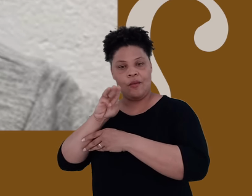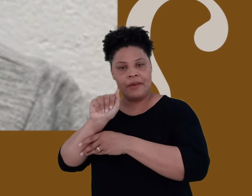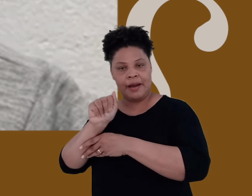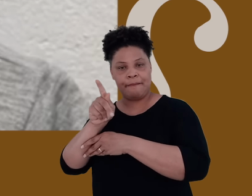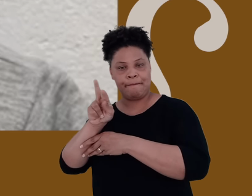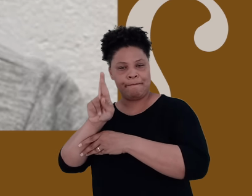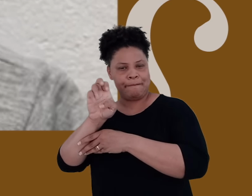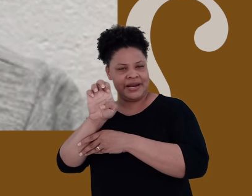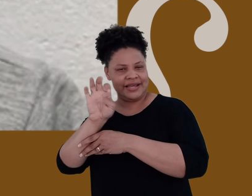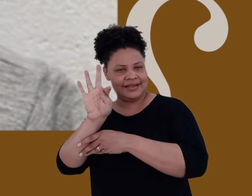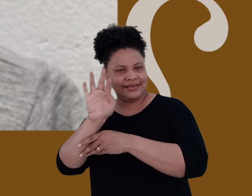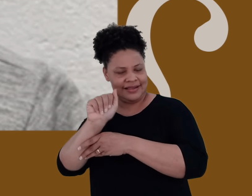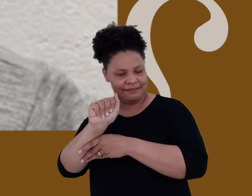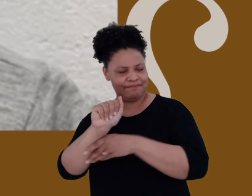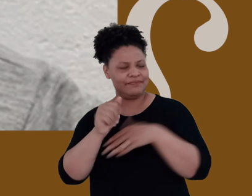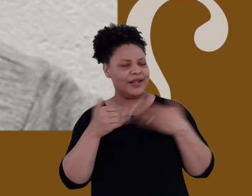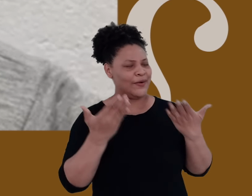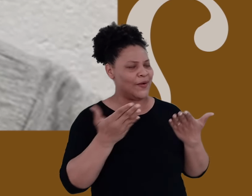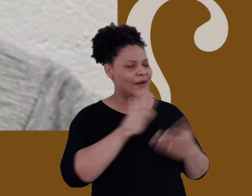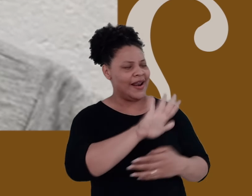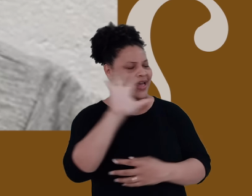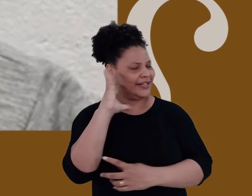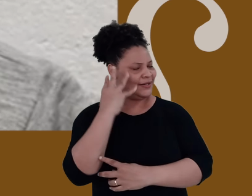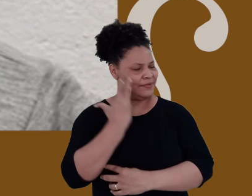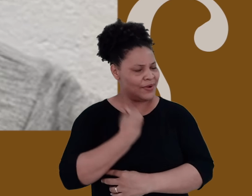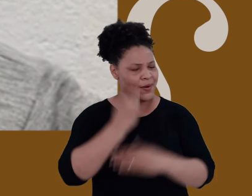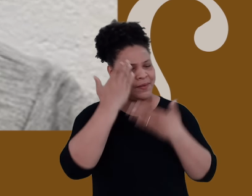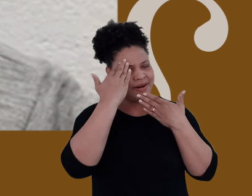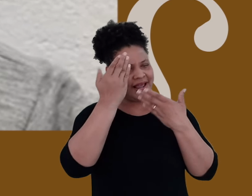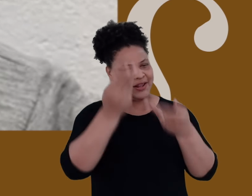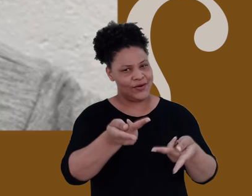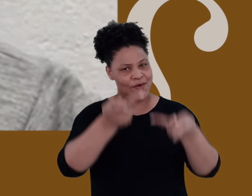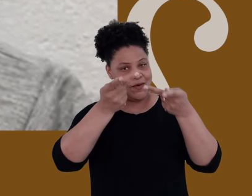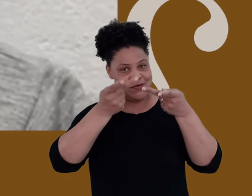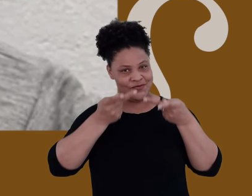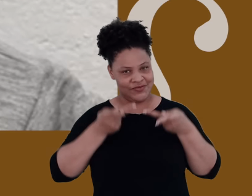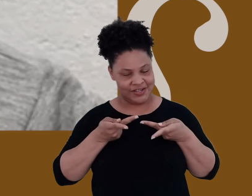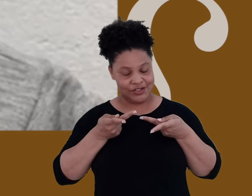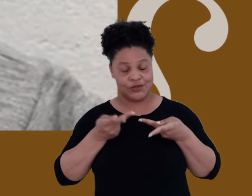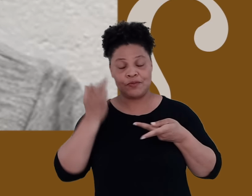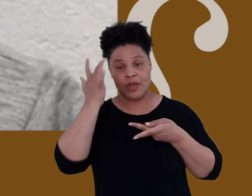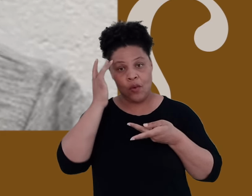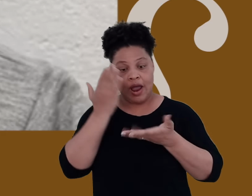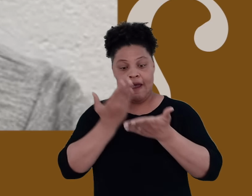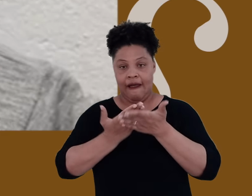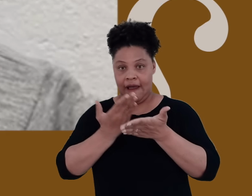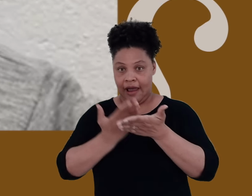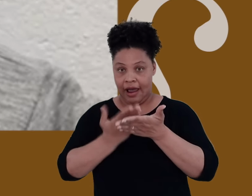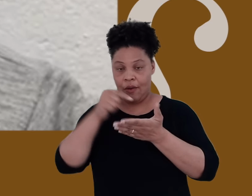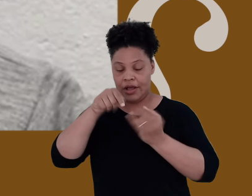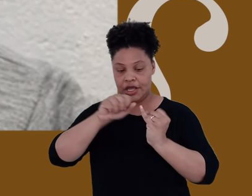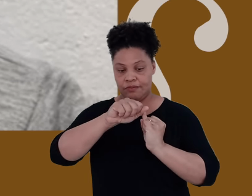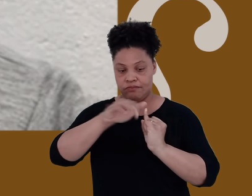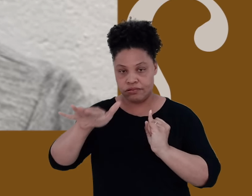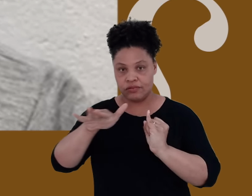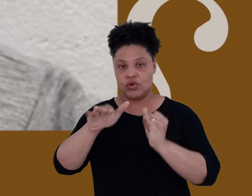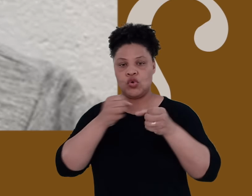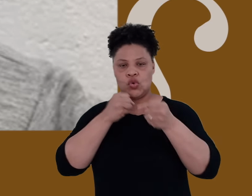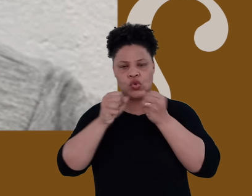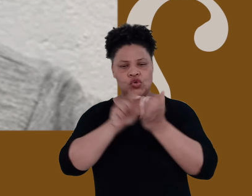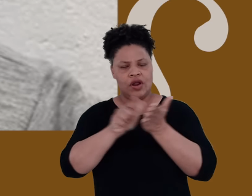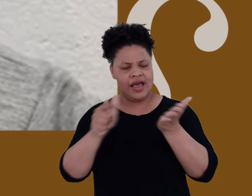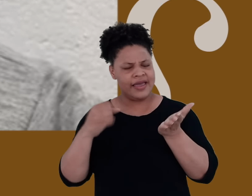Elaine, sócia-diretora da Alma Preta Jornalismo. Muito obrigada pelo convite. Acho que essa aula sobre jornalismo e mídias negras